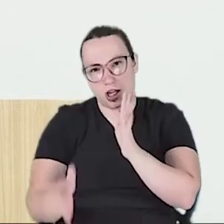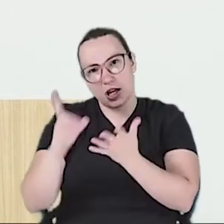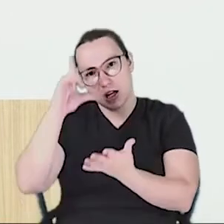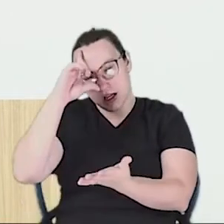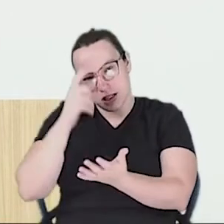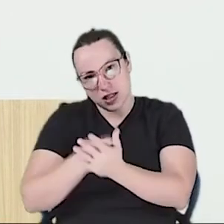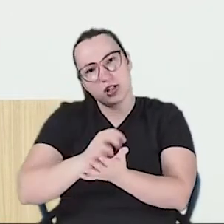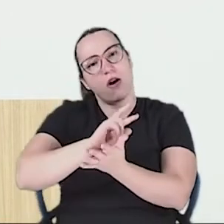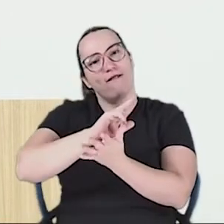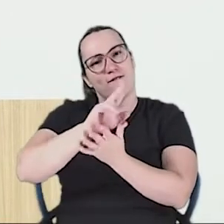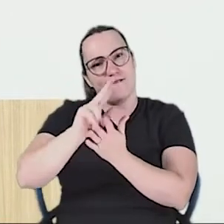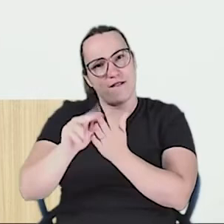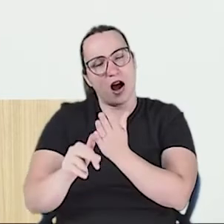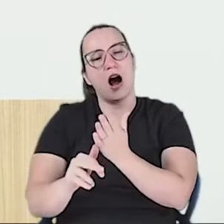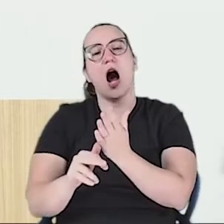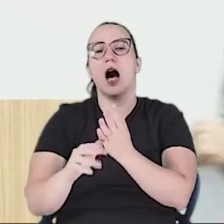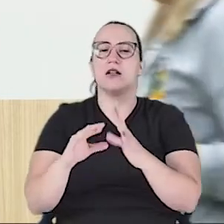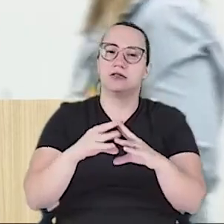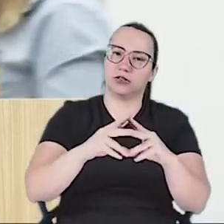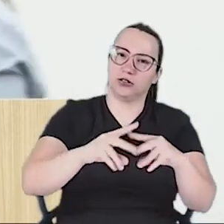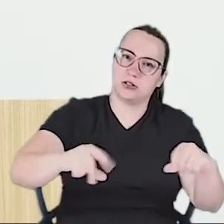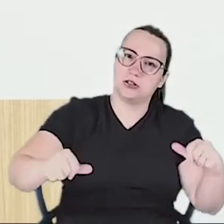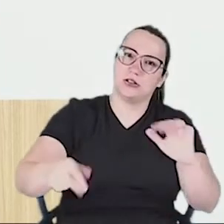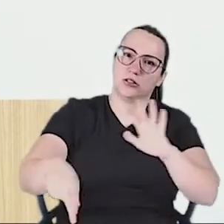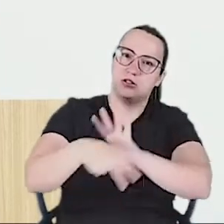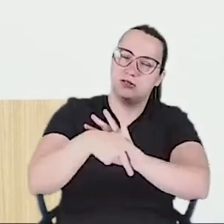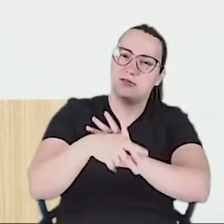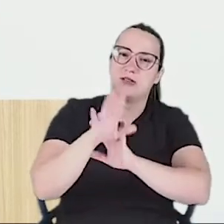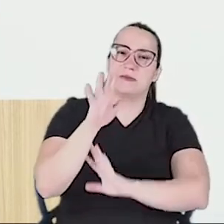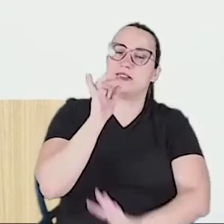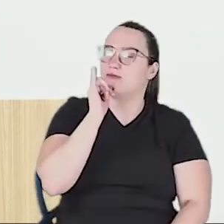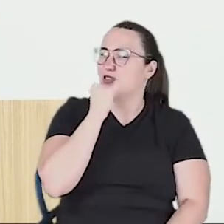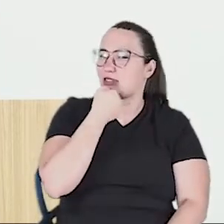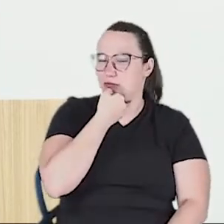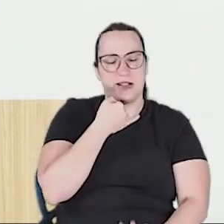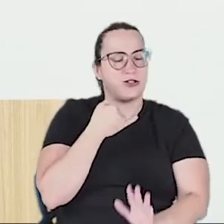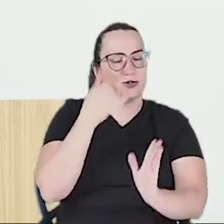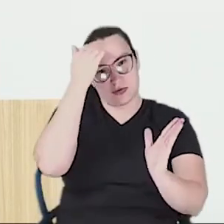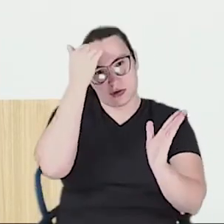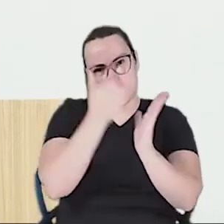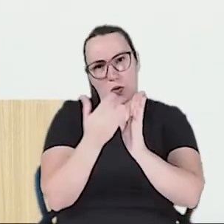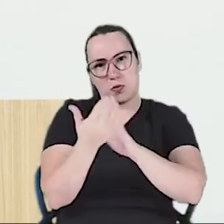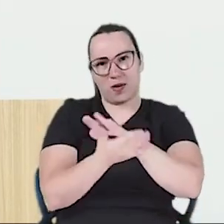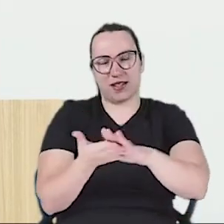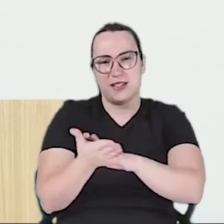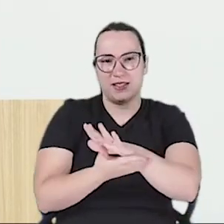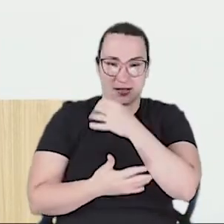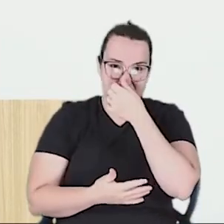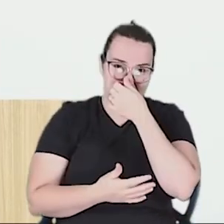para reintegrar posse ao proprietário, mas, infelizmente, não se cumpre. É isso que